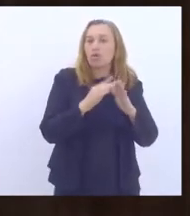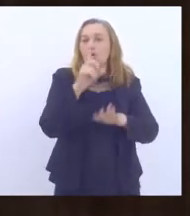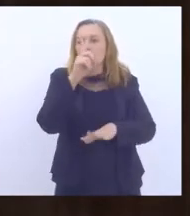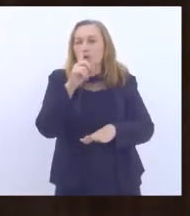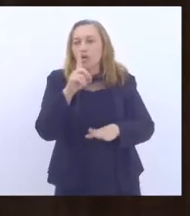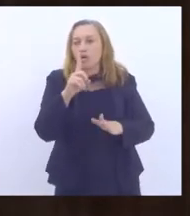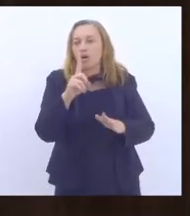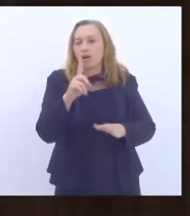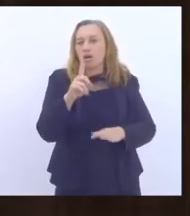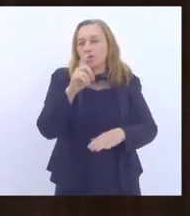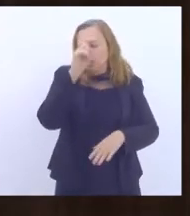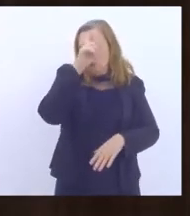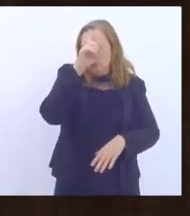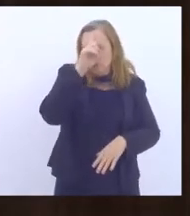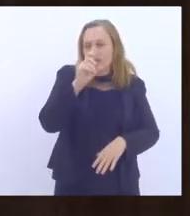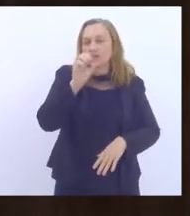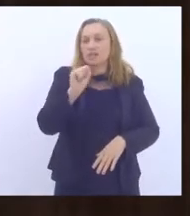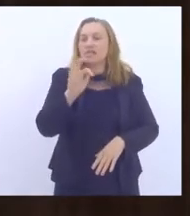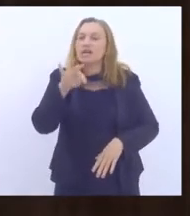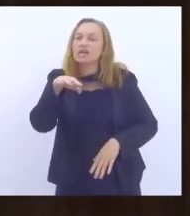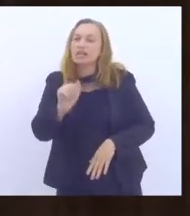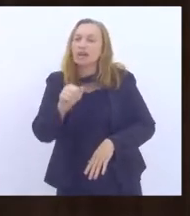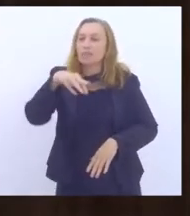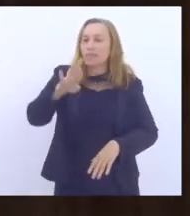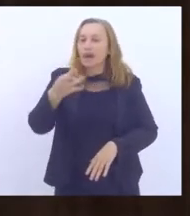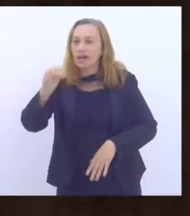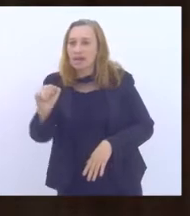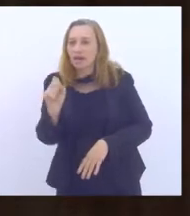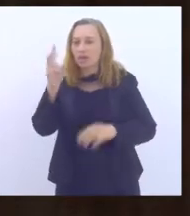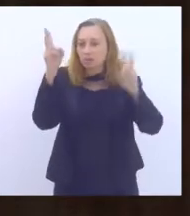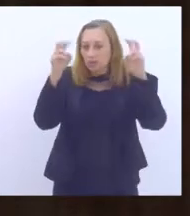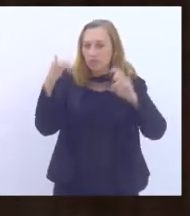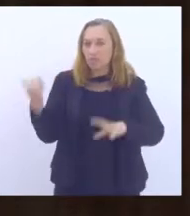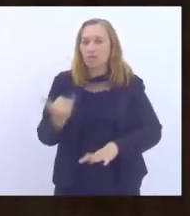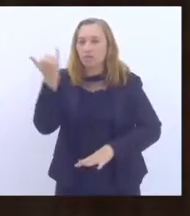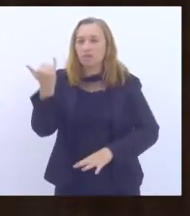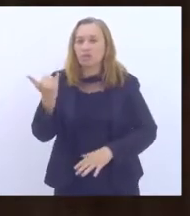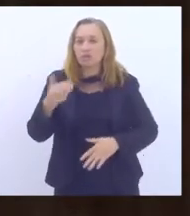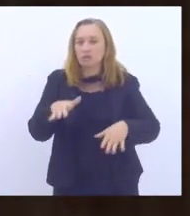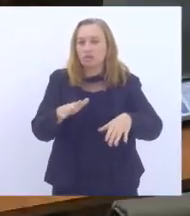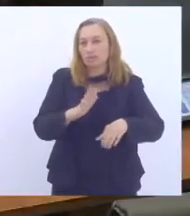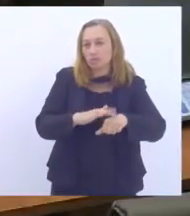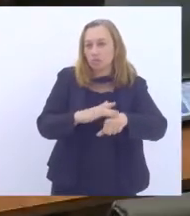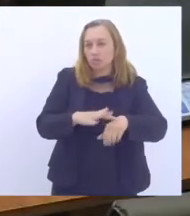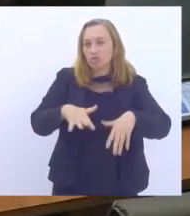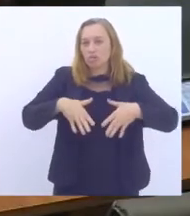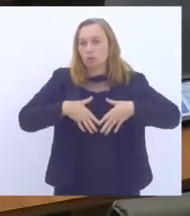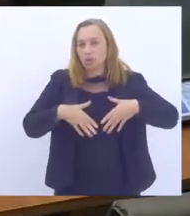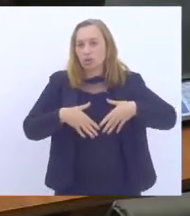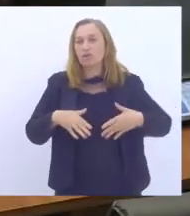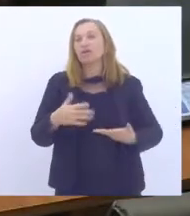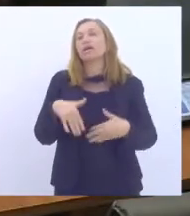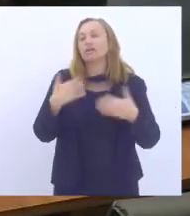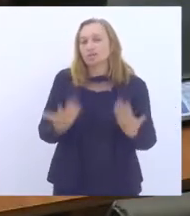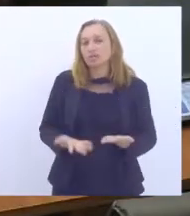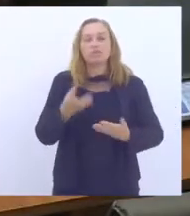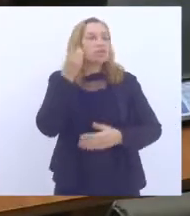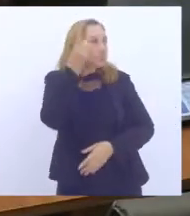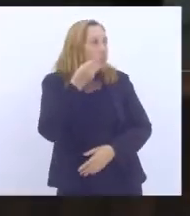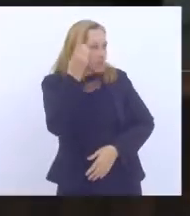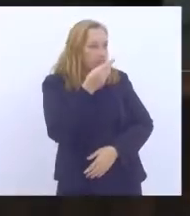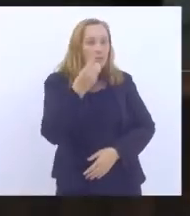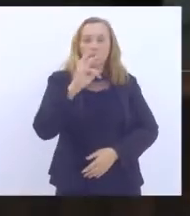nós nos aproximamos desse tema tão importante que é a tuberculose então deputada Marta